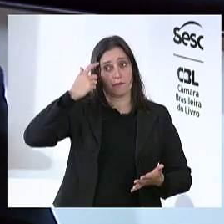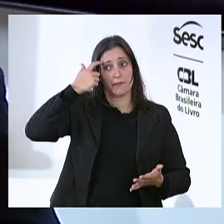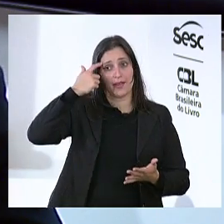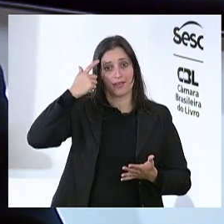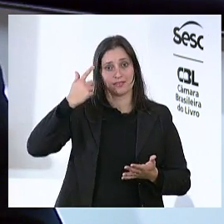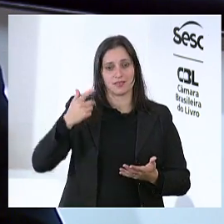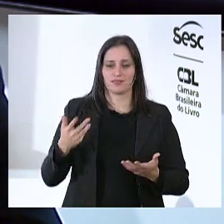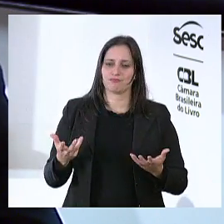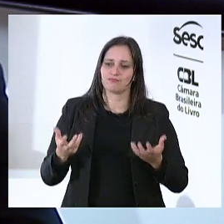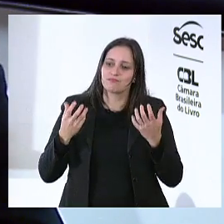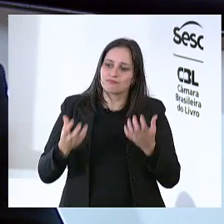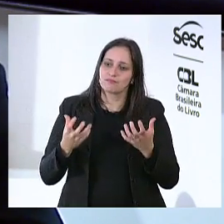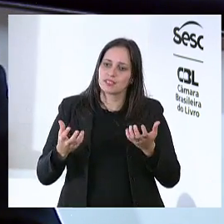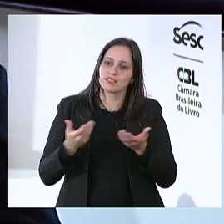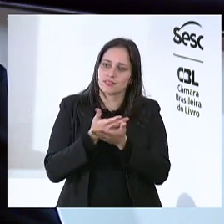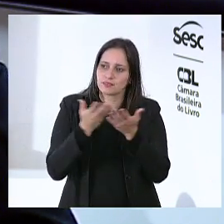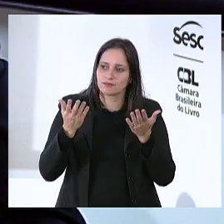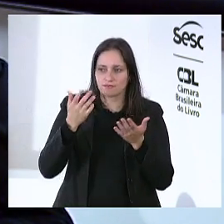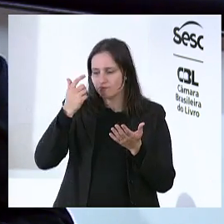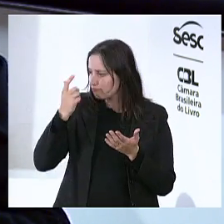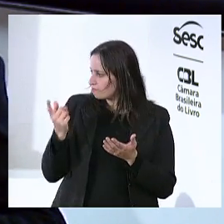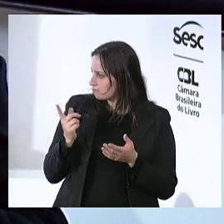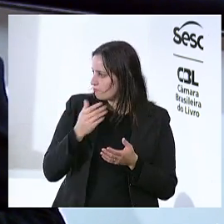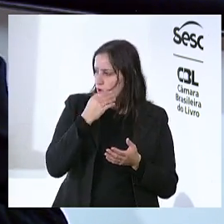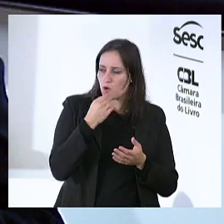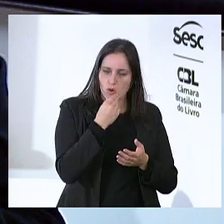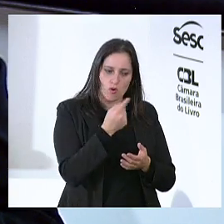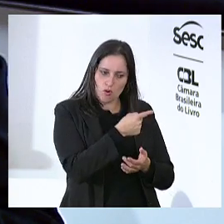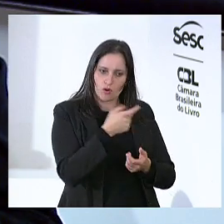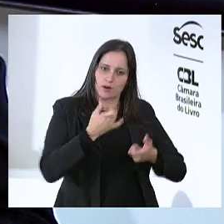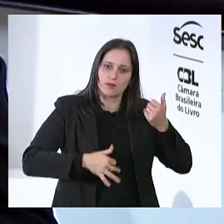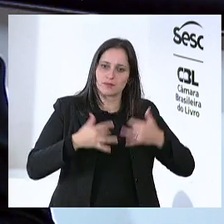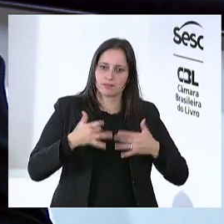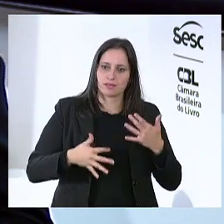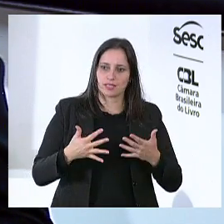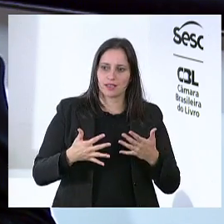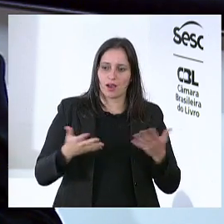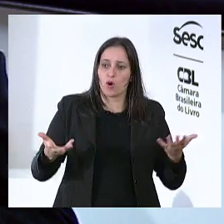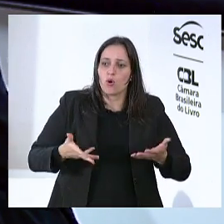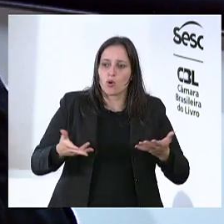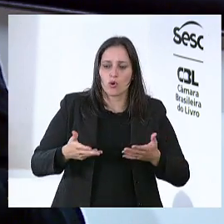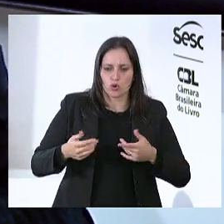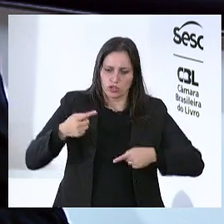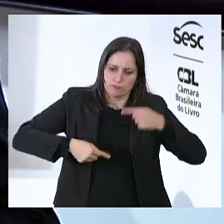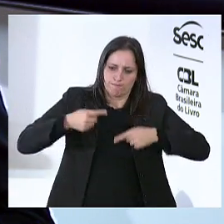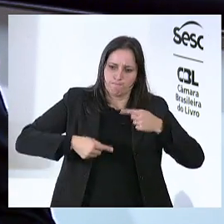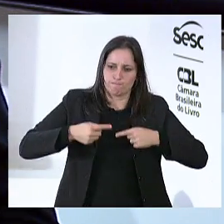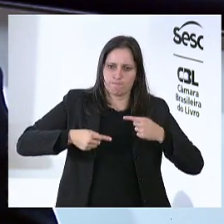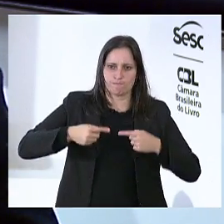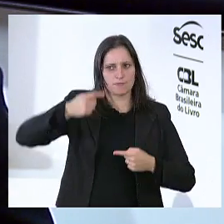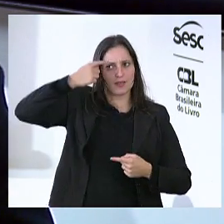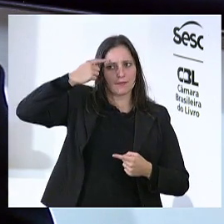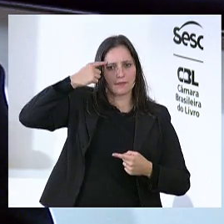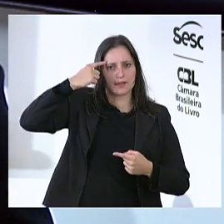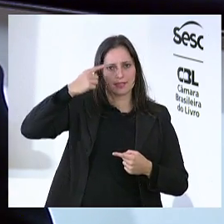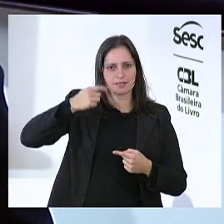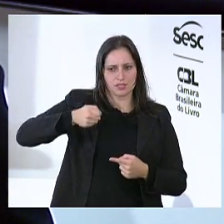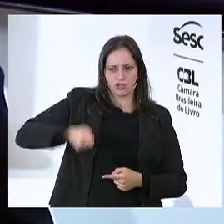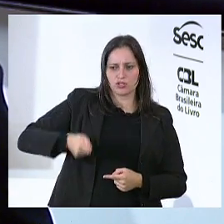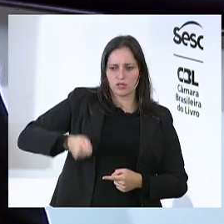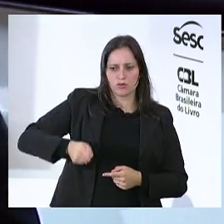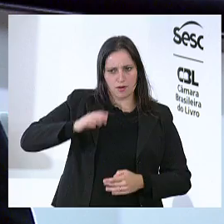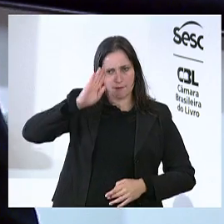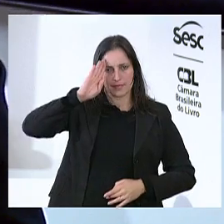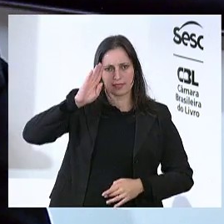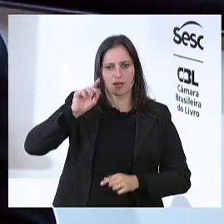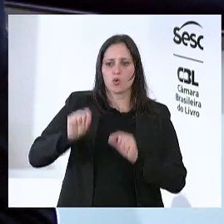essa questão para o Napolitano, assim, que como está essa disputa hoje do que é a ditadura militar